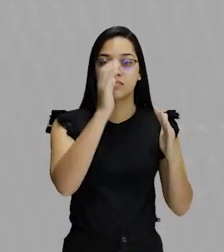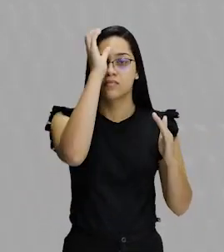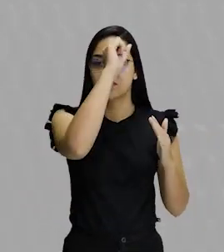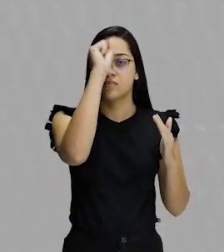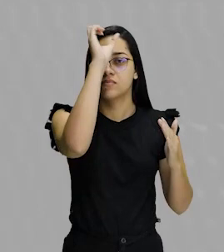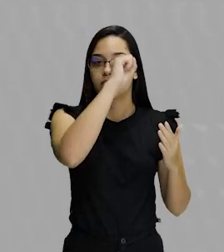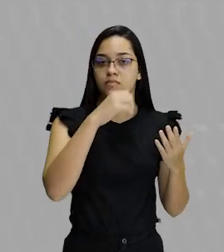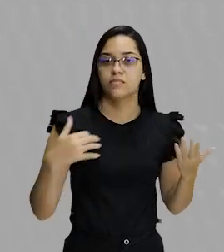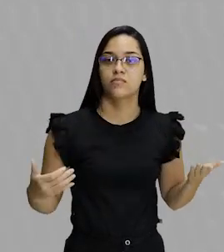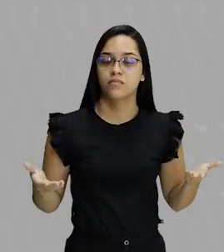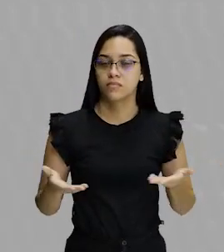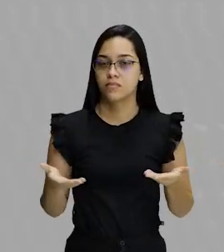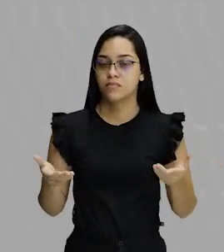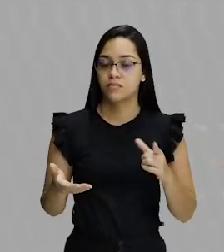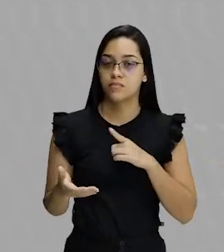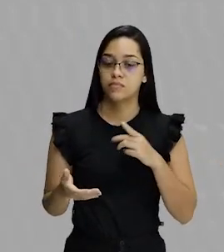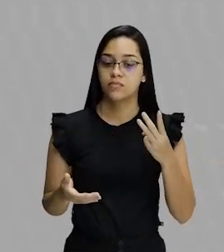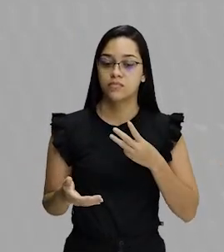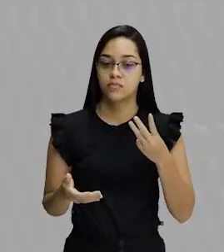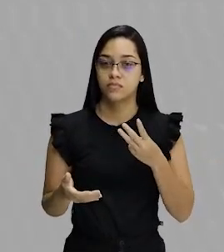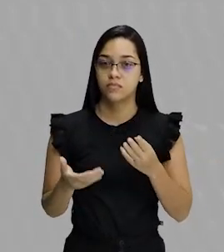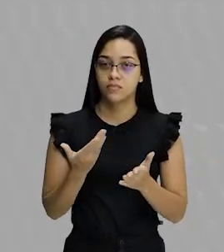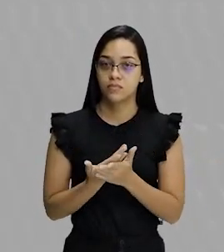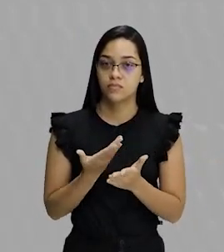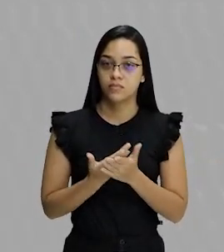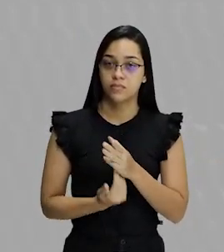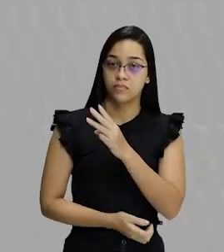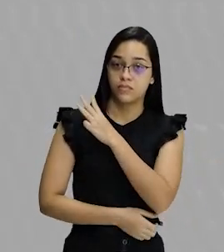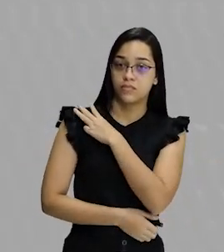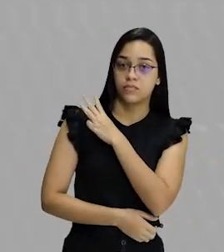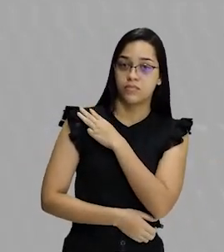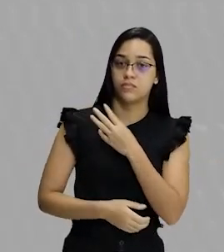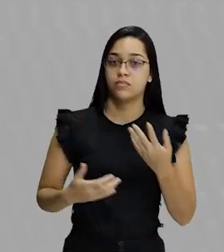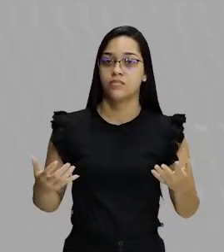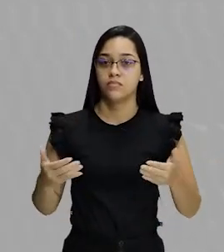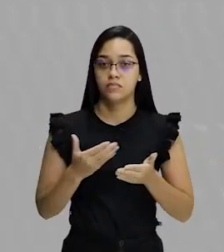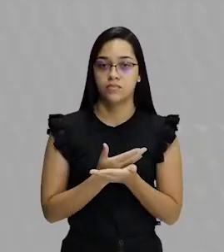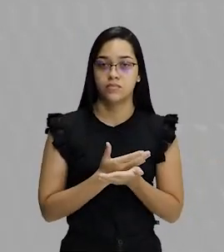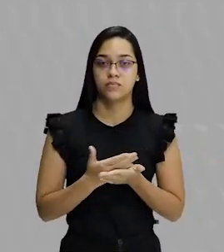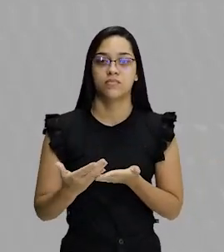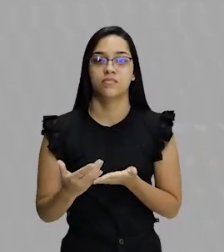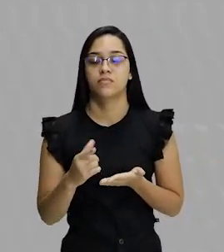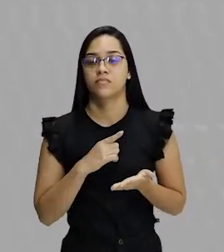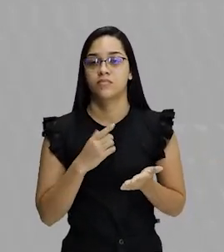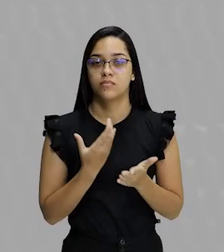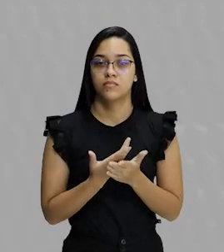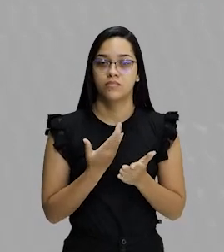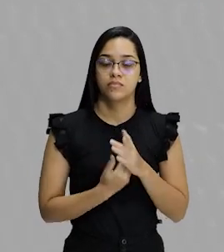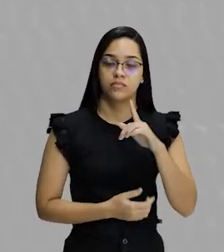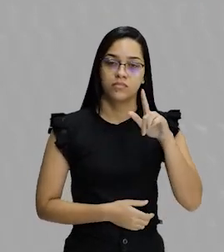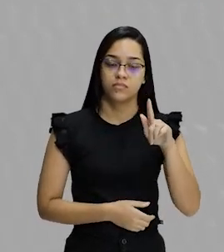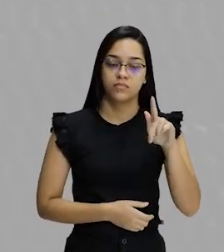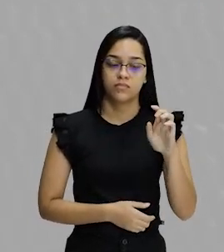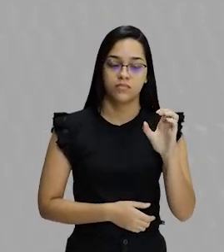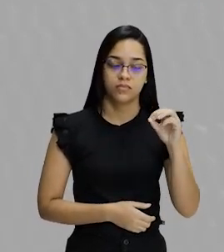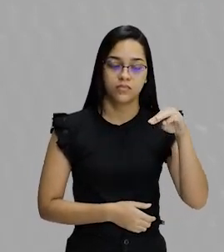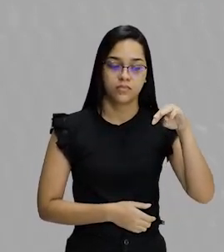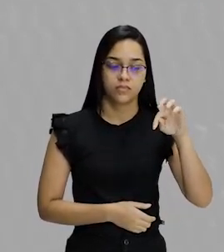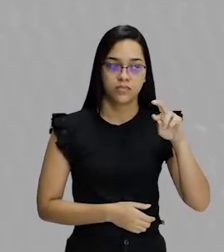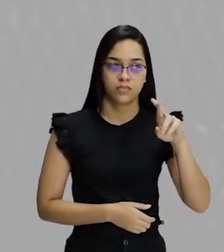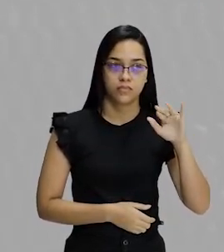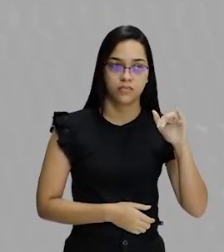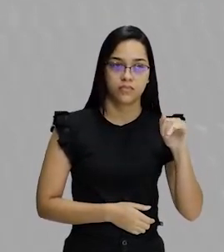Aprendendo. Hoje, para os alunos da terceira série do ensino médio, né? A gente vai começar o estudo da geometria analítica,